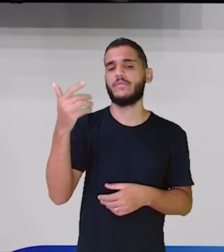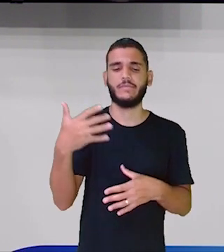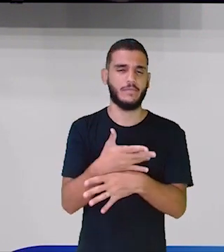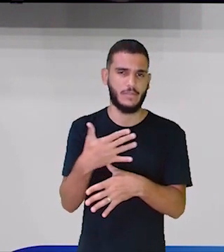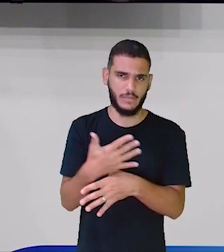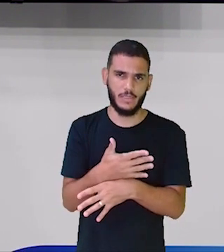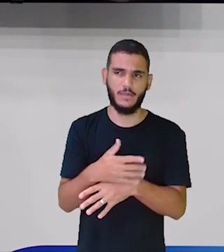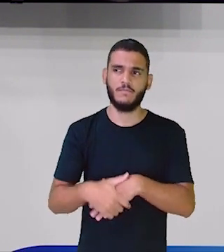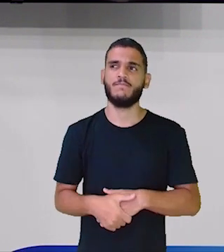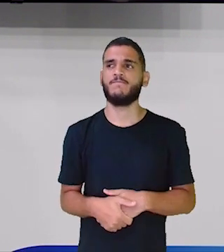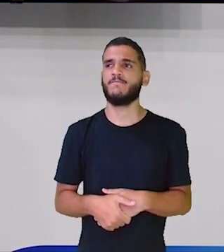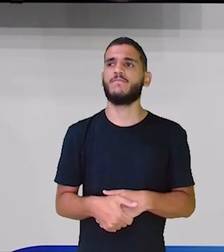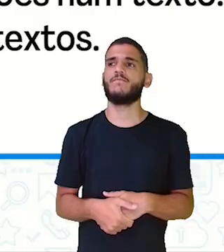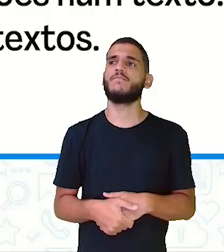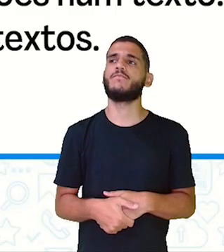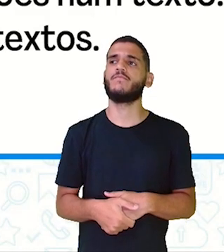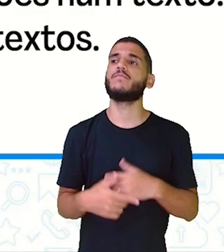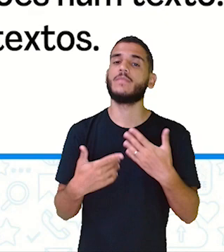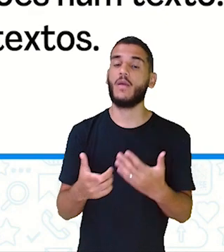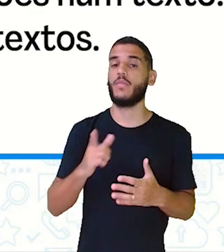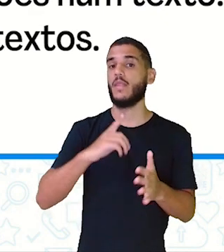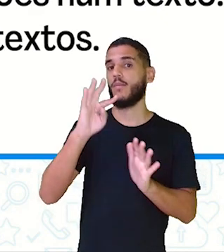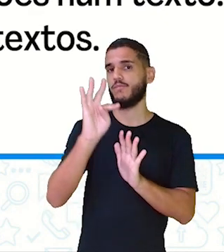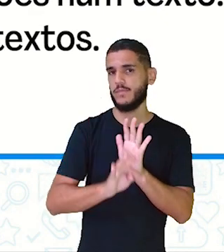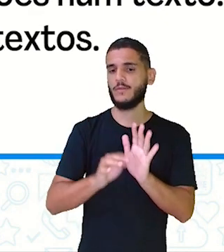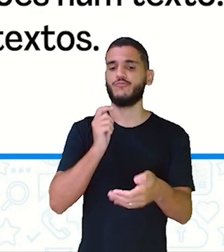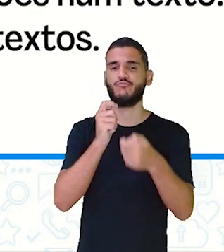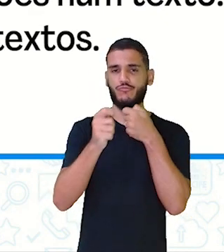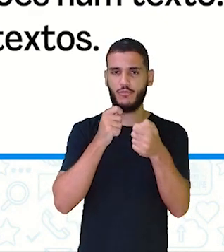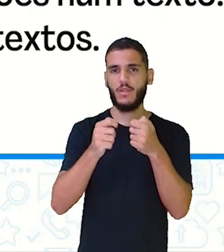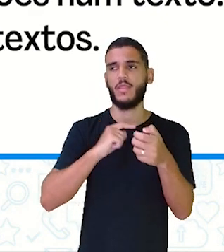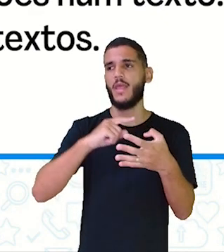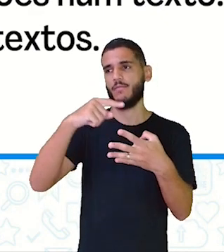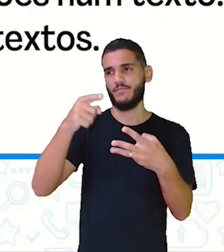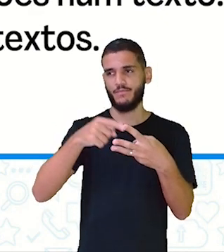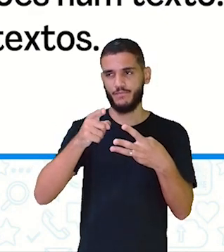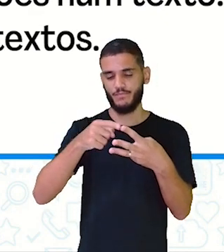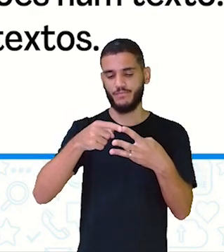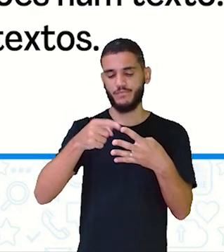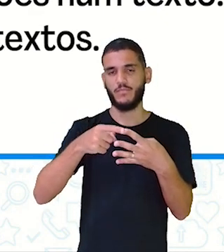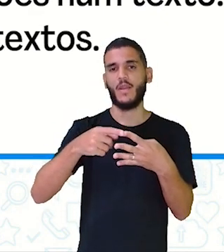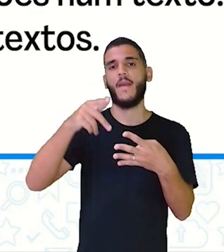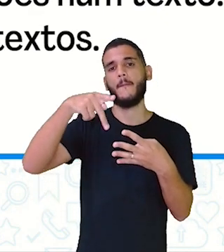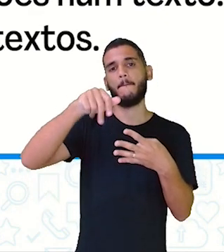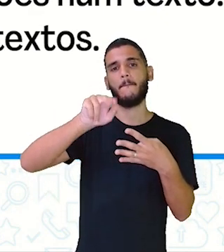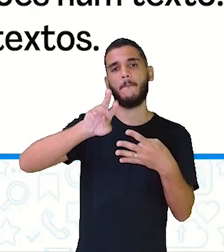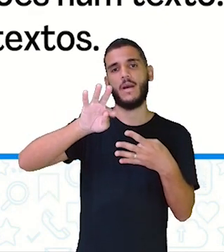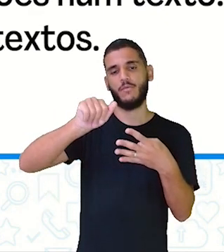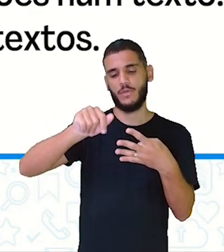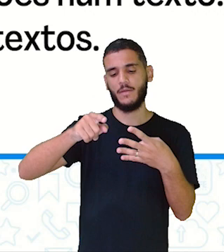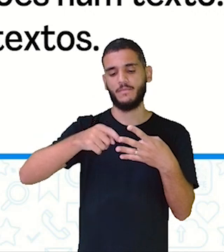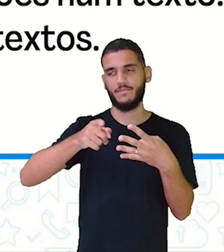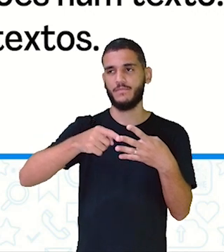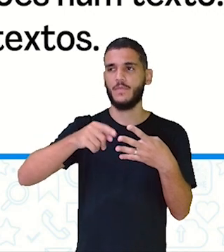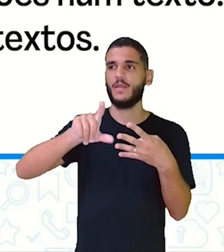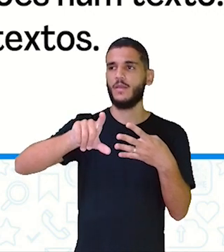cidade. A composição de um texto jornalístico é dividido em pauta, escolha do tema ou